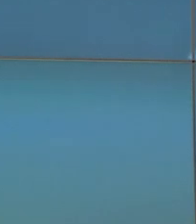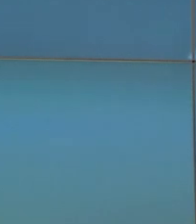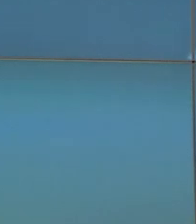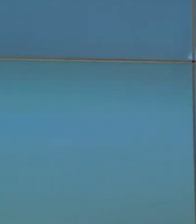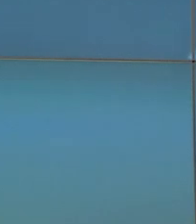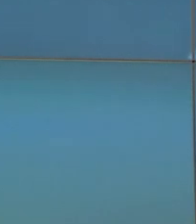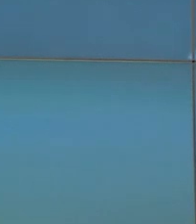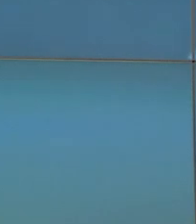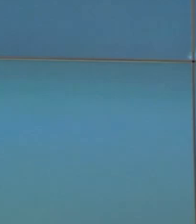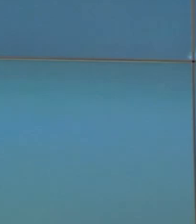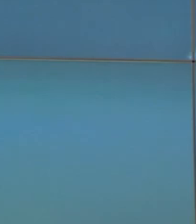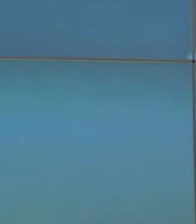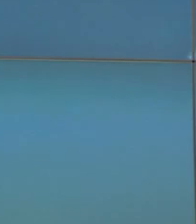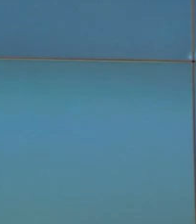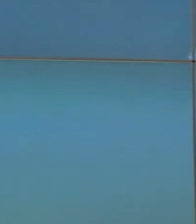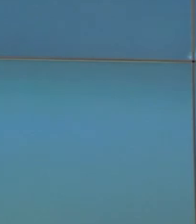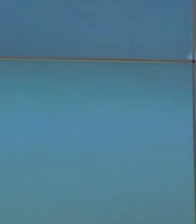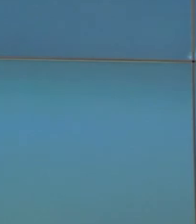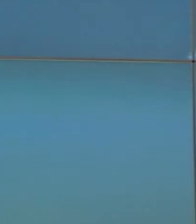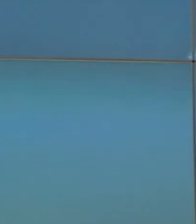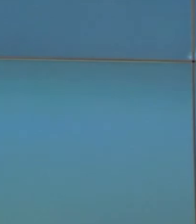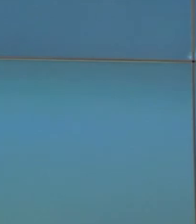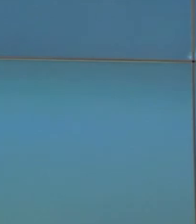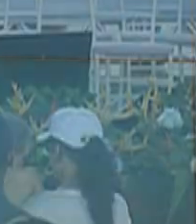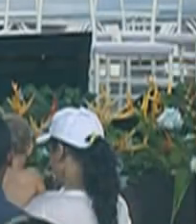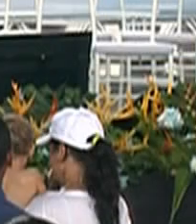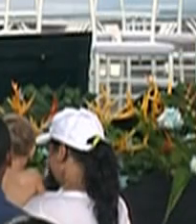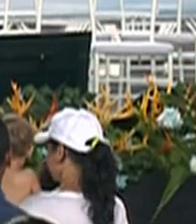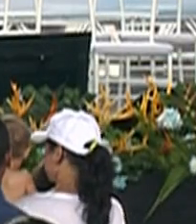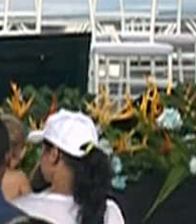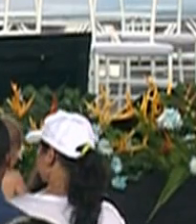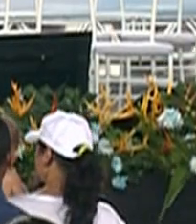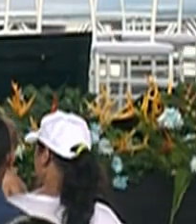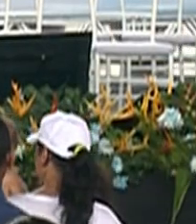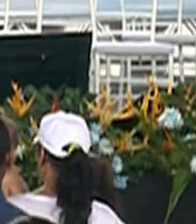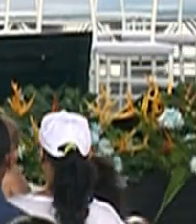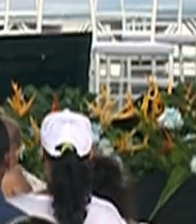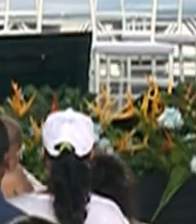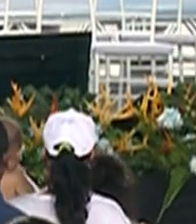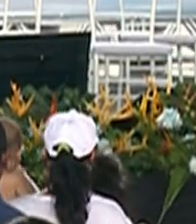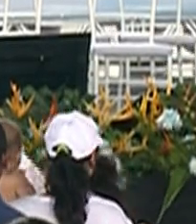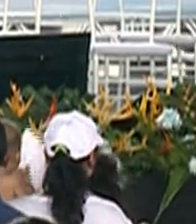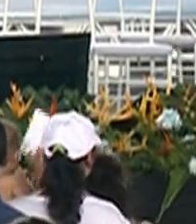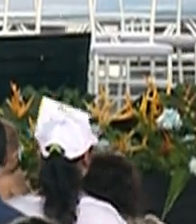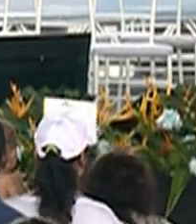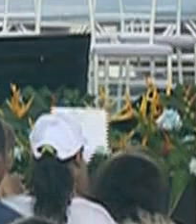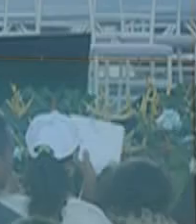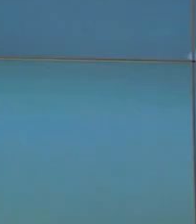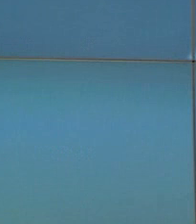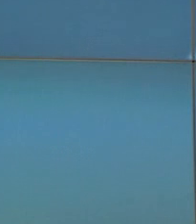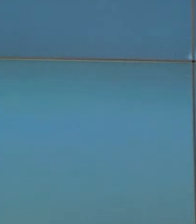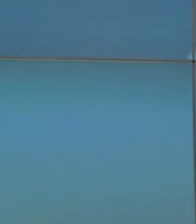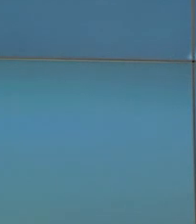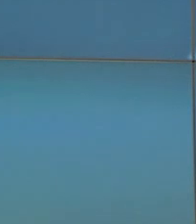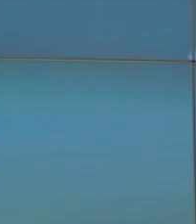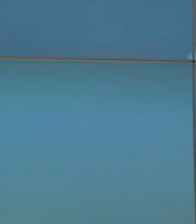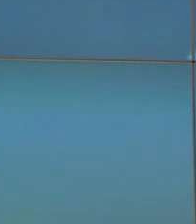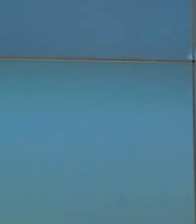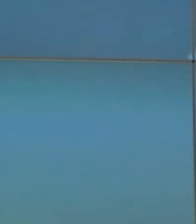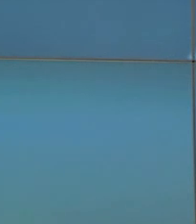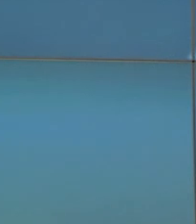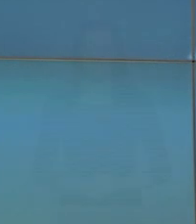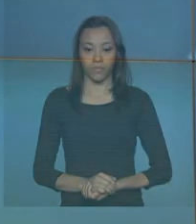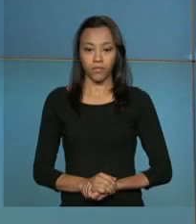moradias. Em Osasco, São Paulo, 300 famílias em situação de risco também receberam moradias do programa Minha Casa Minha